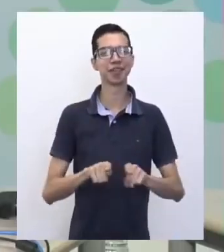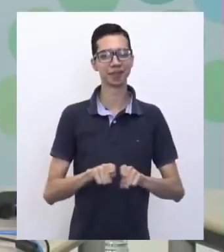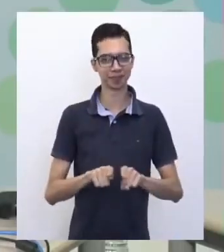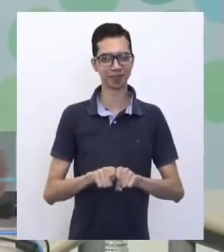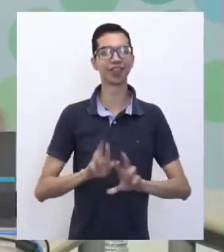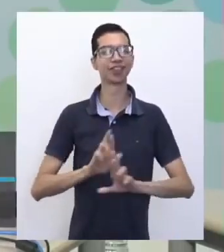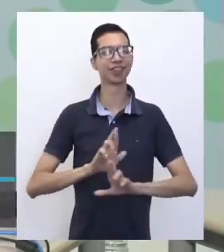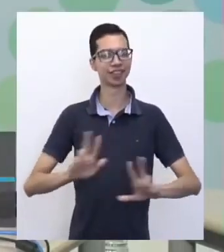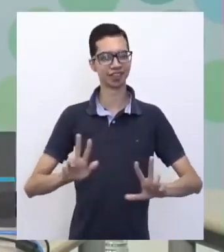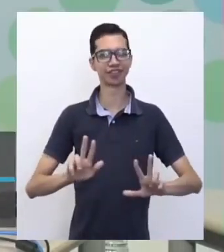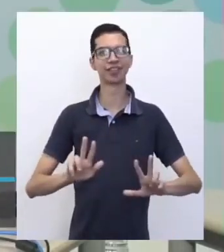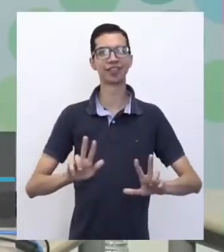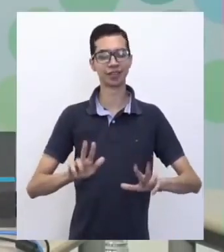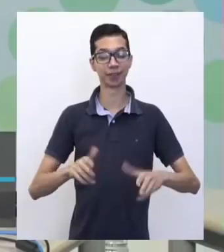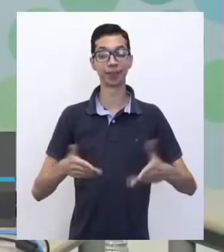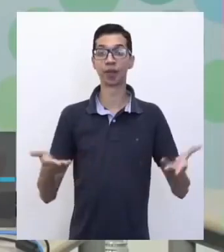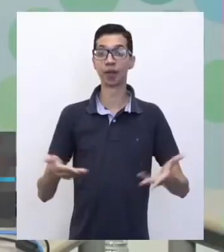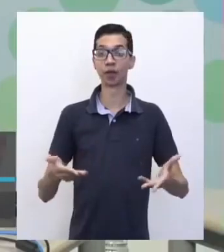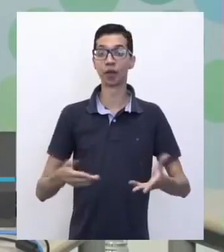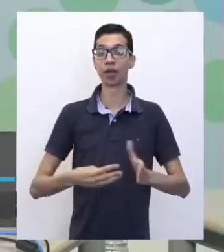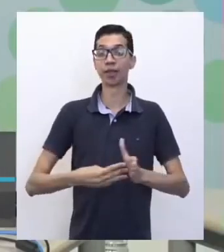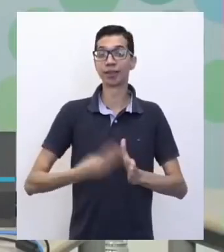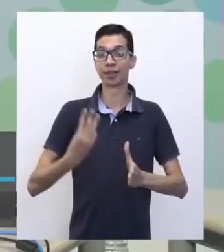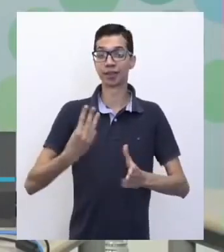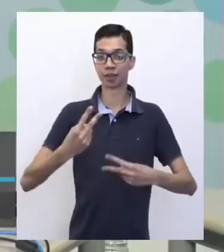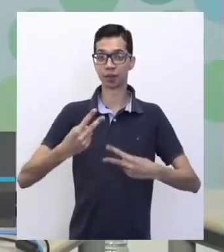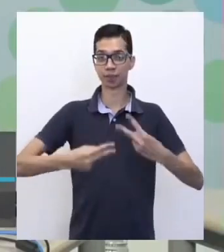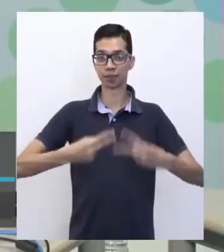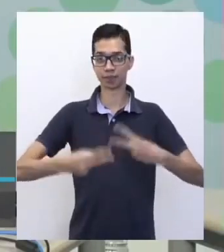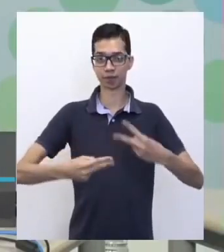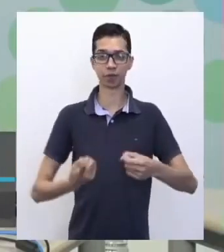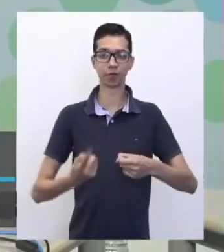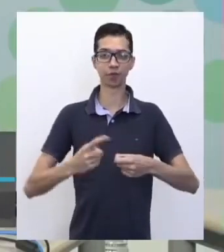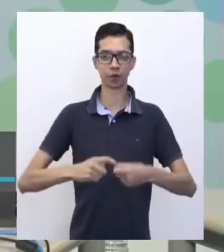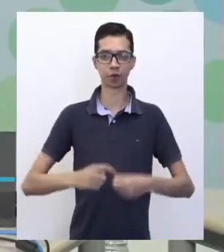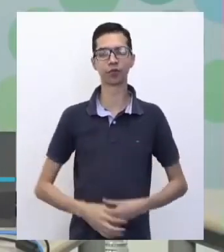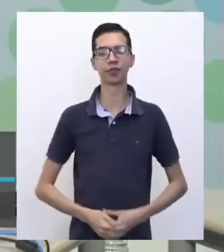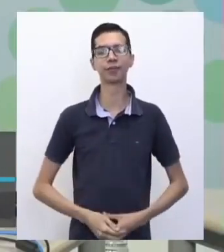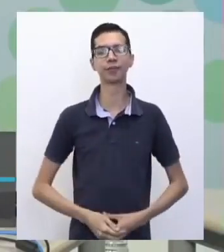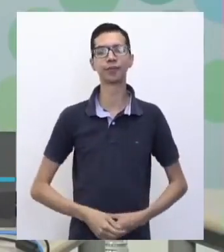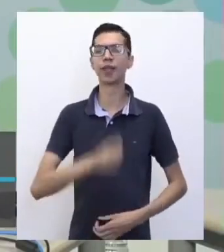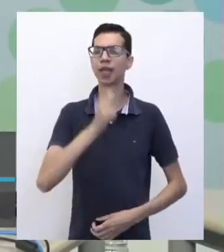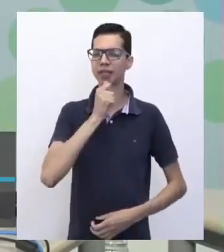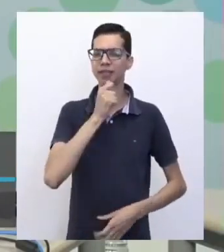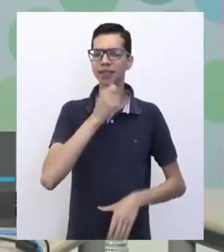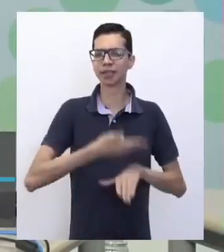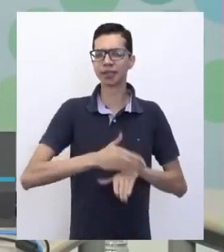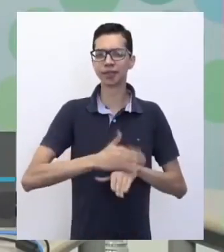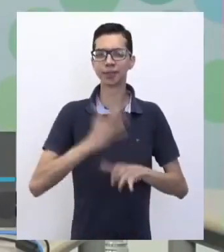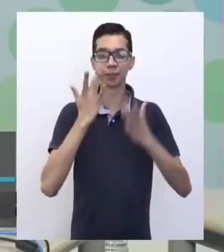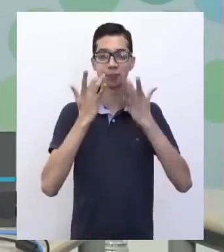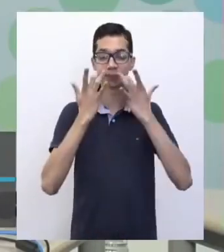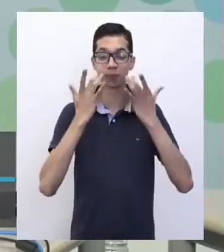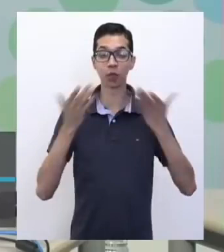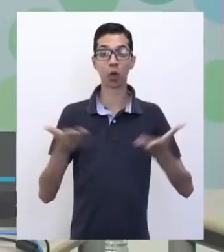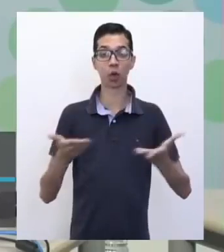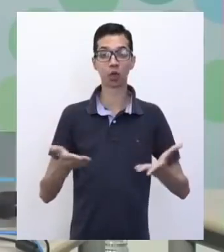vamos voltar ao nosso terceiro bimestre. Nós ainda estamos na habilidade de teatro e a habilidade de hoje